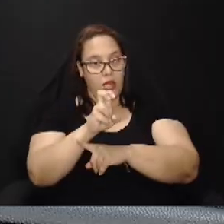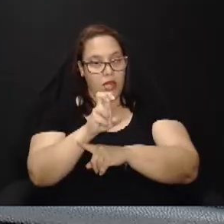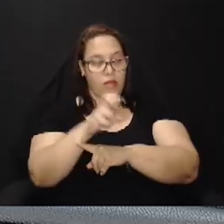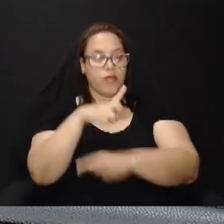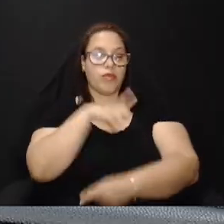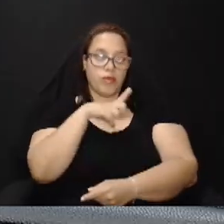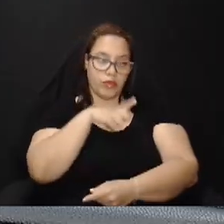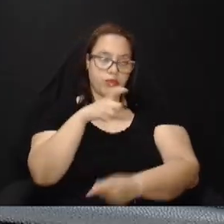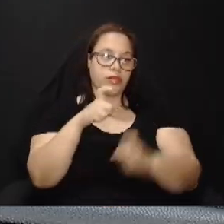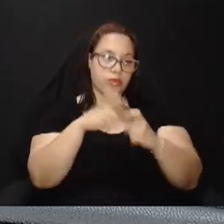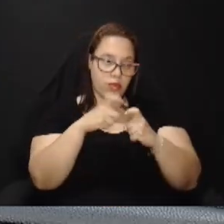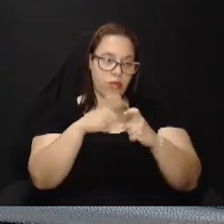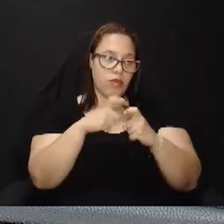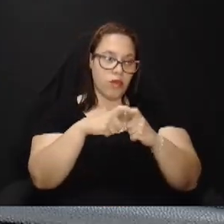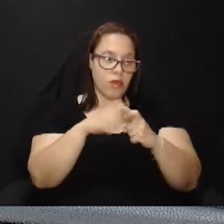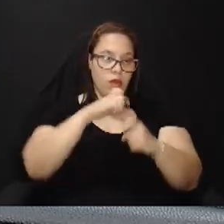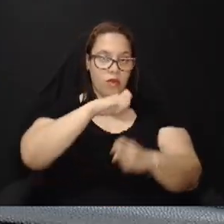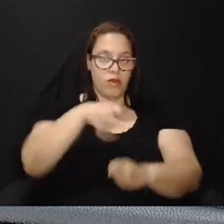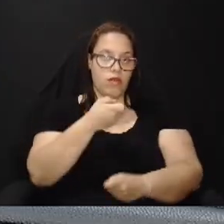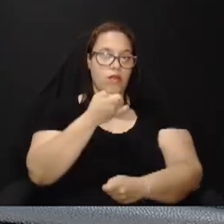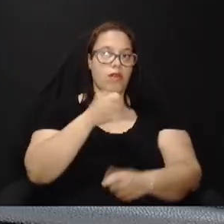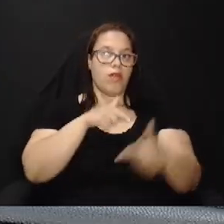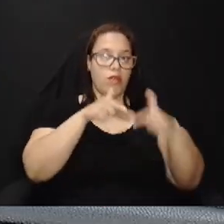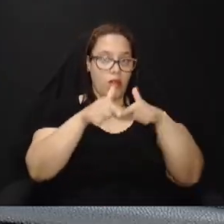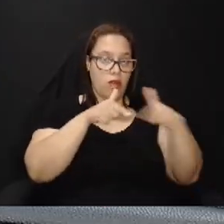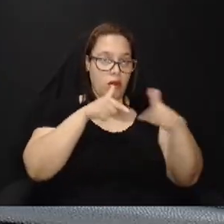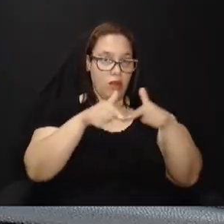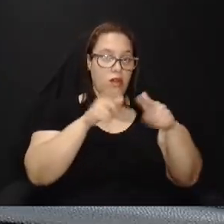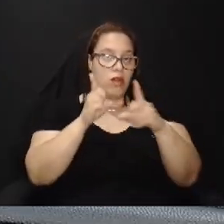a oportunidade de trabalhar, né, e atender muitos